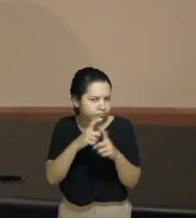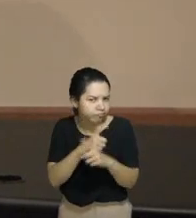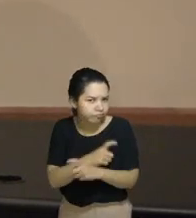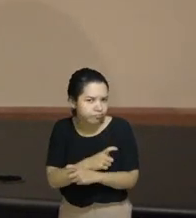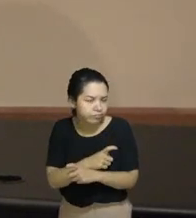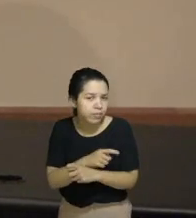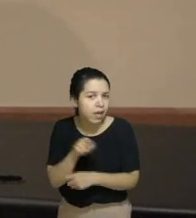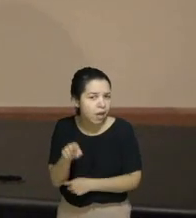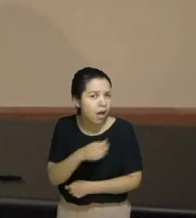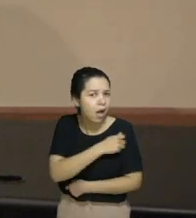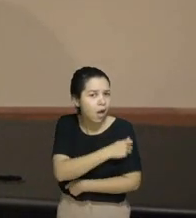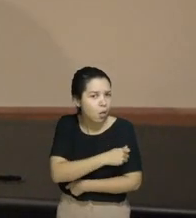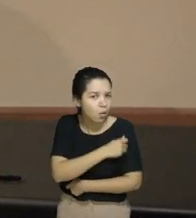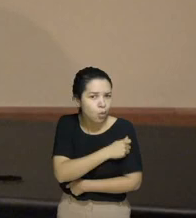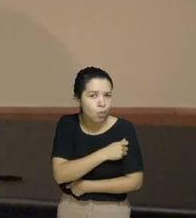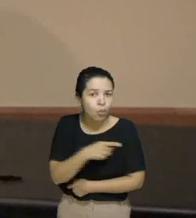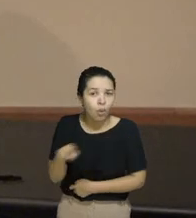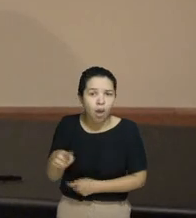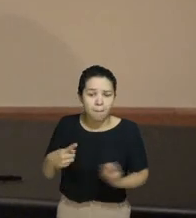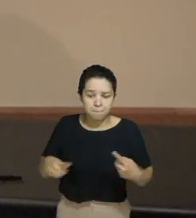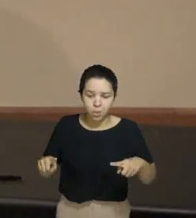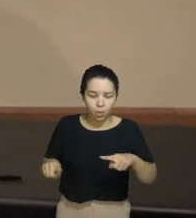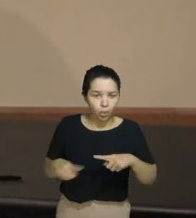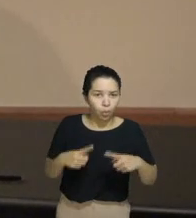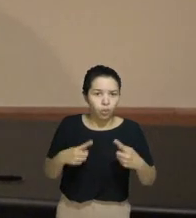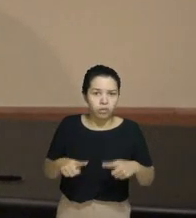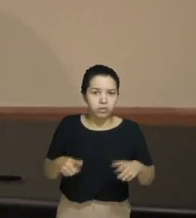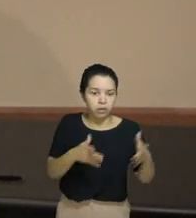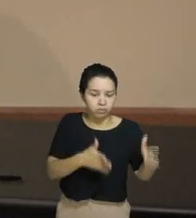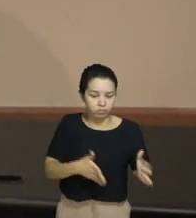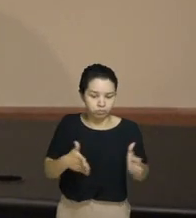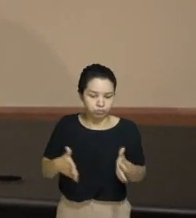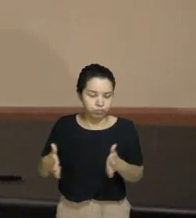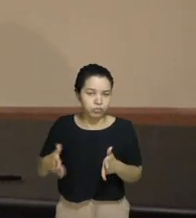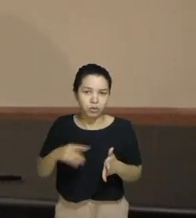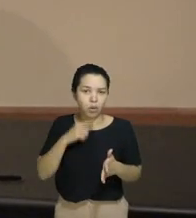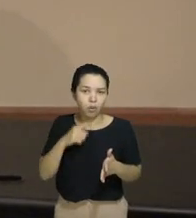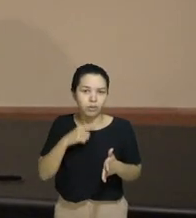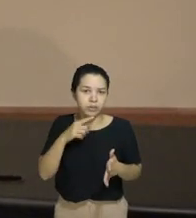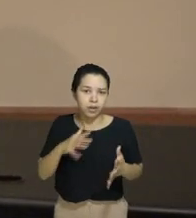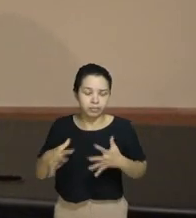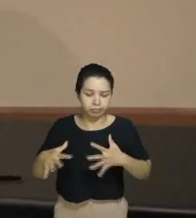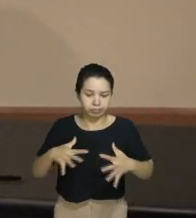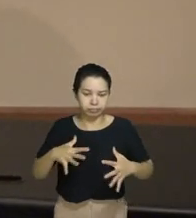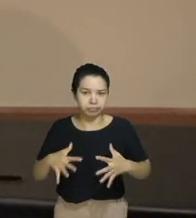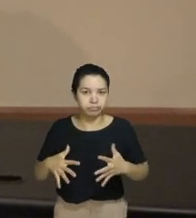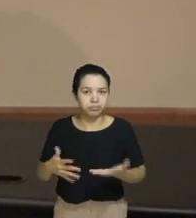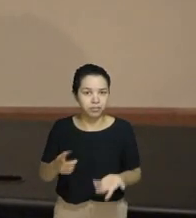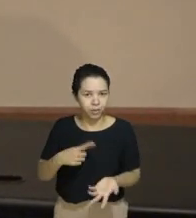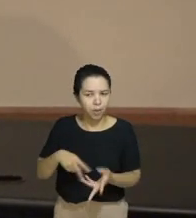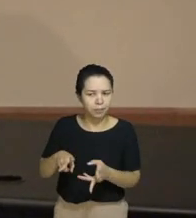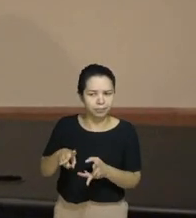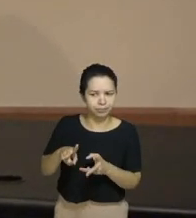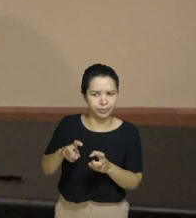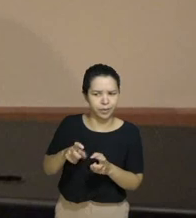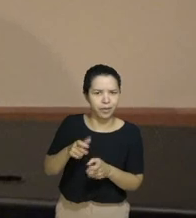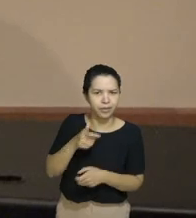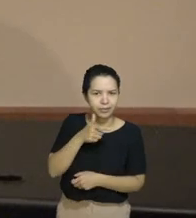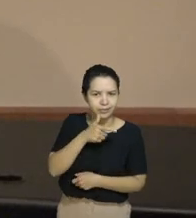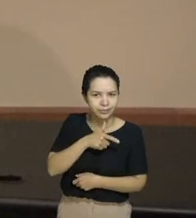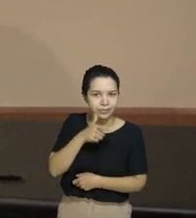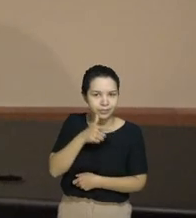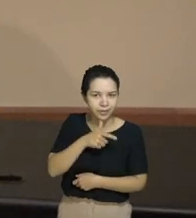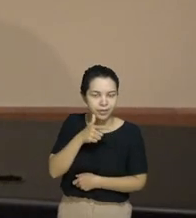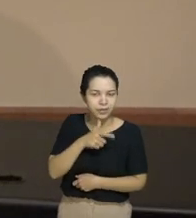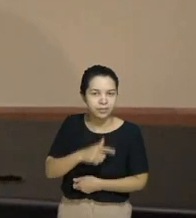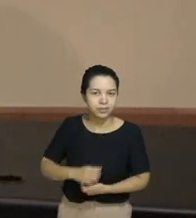aluno que está sempre fora do ritmo. Ali a gente consegue dar uma olhada nessa questão. Tá?